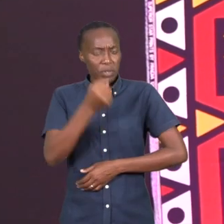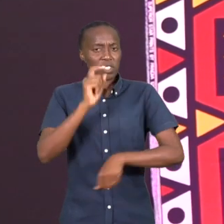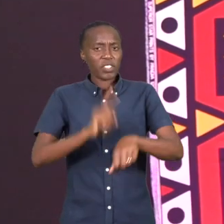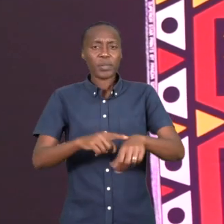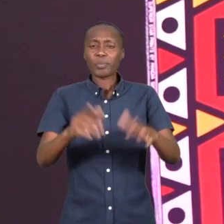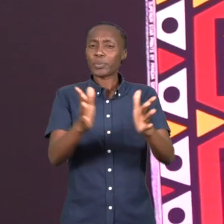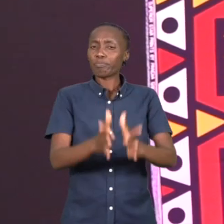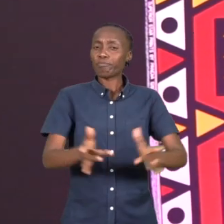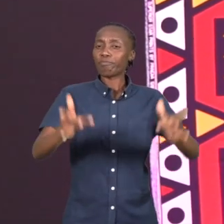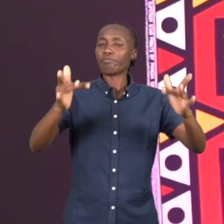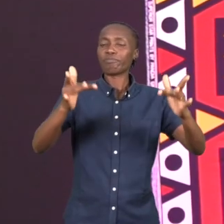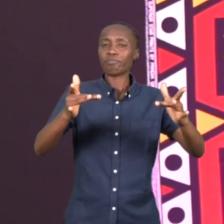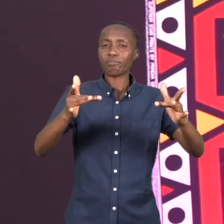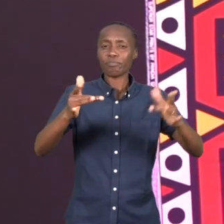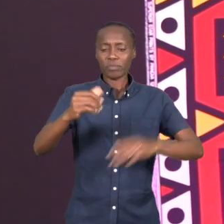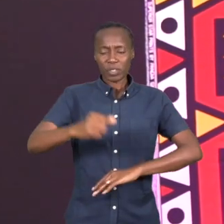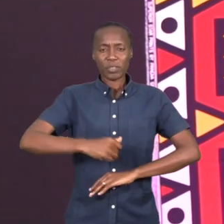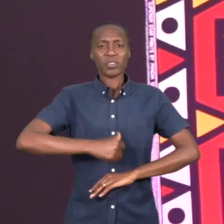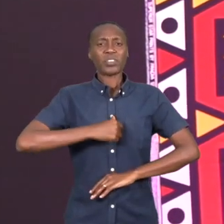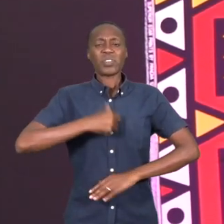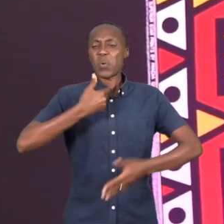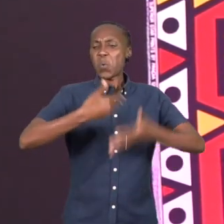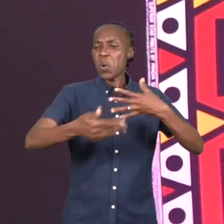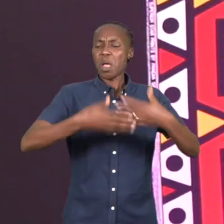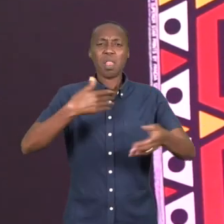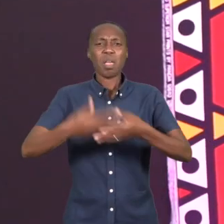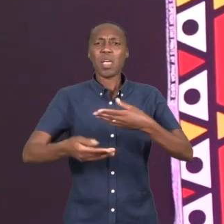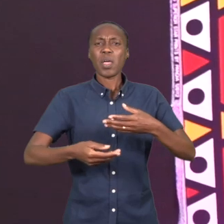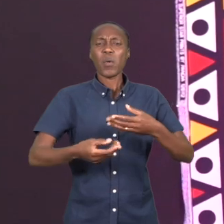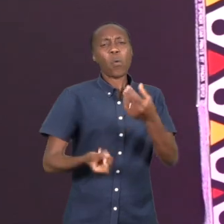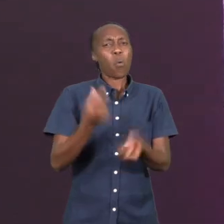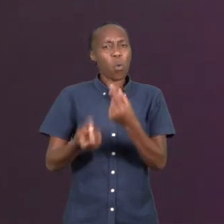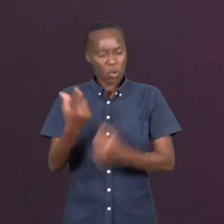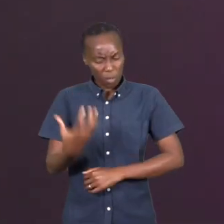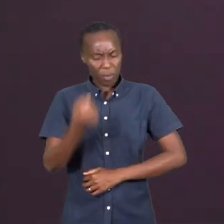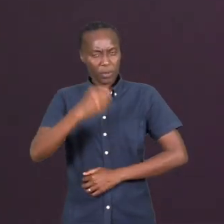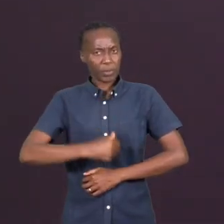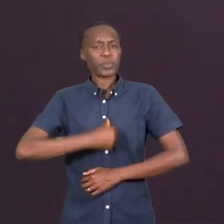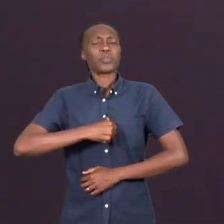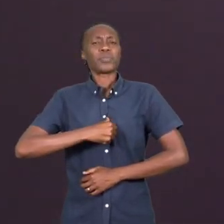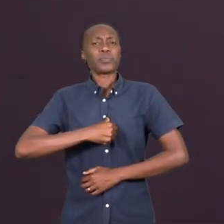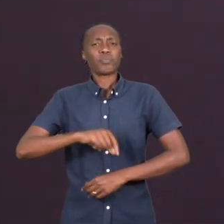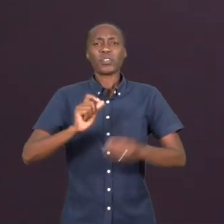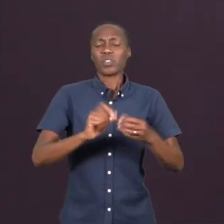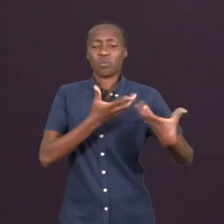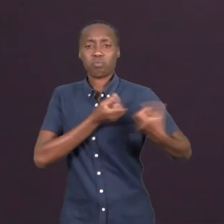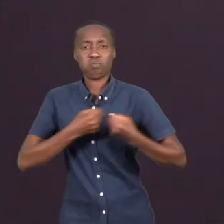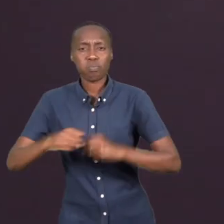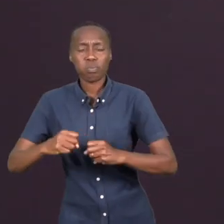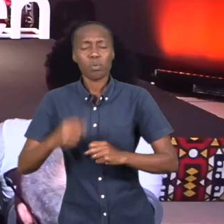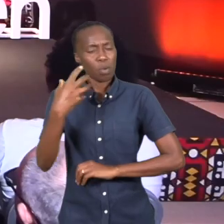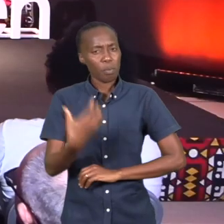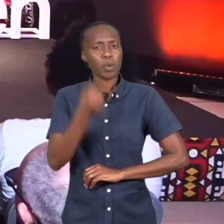meu tempo, a minha energia, a minha força a qualquer projeto. Sinto que posso sonhar, buscar